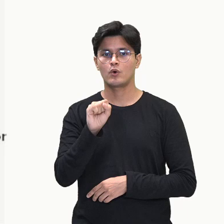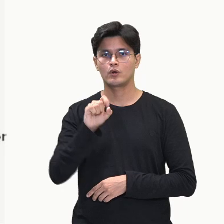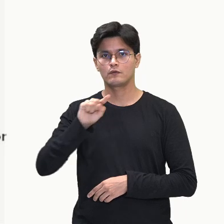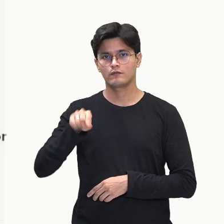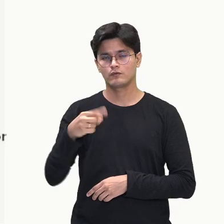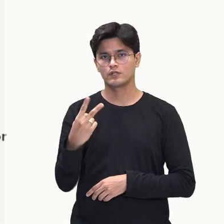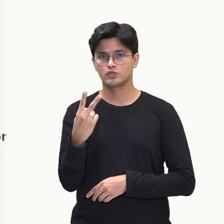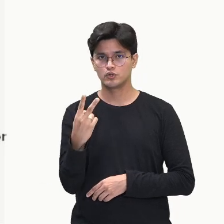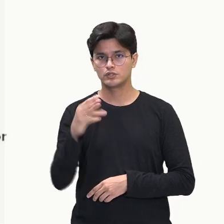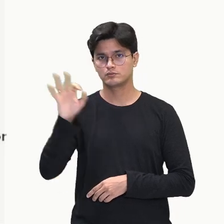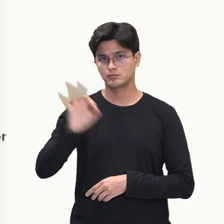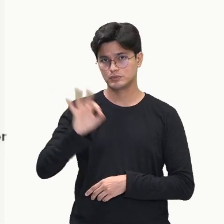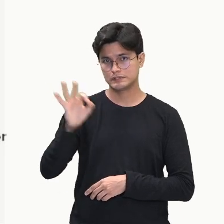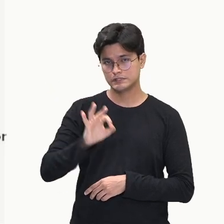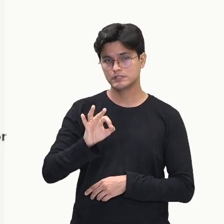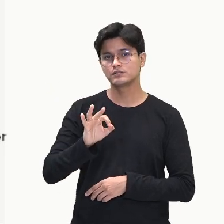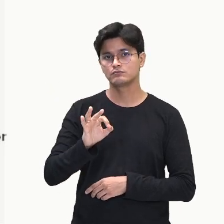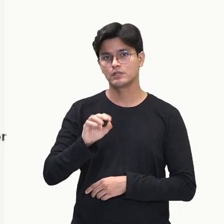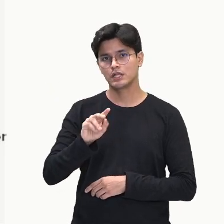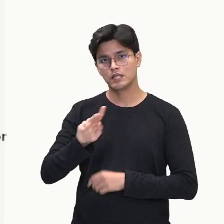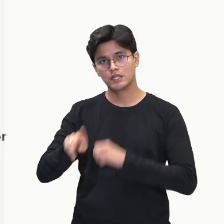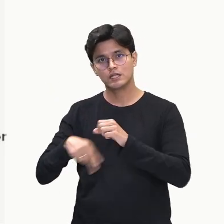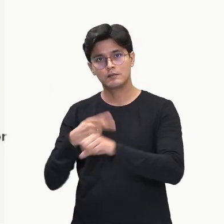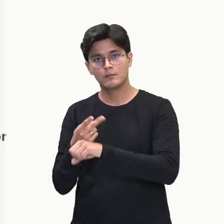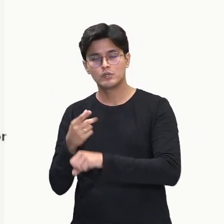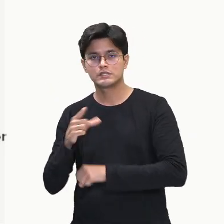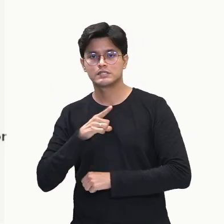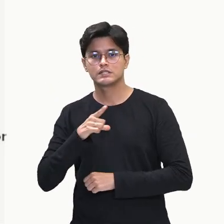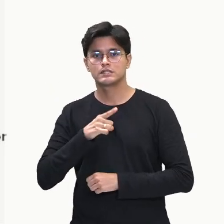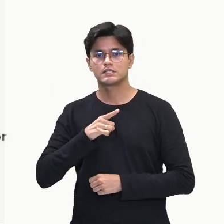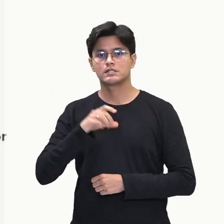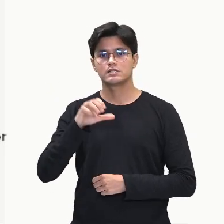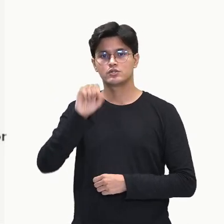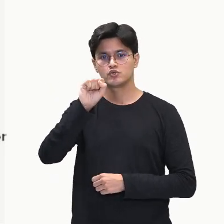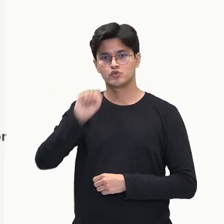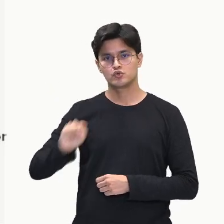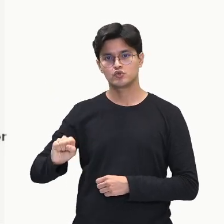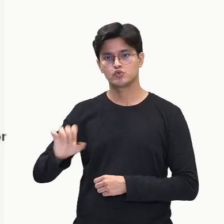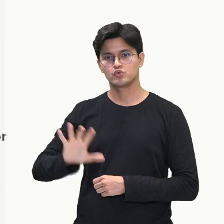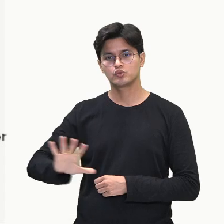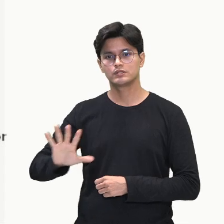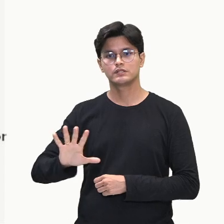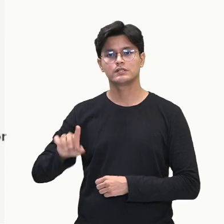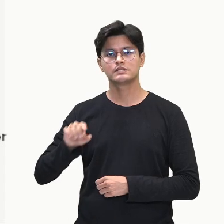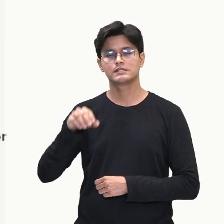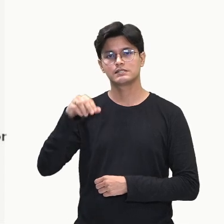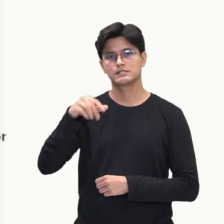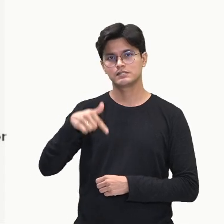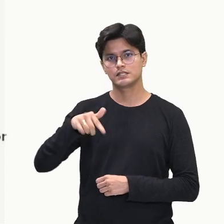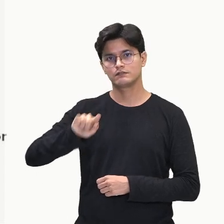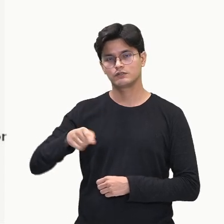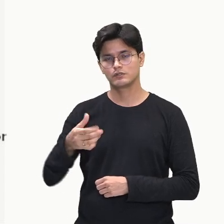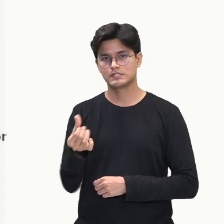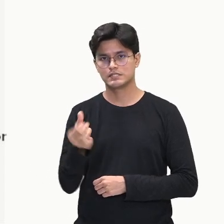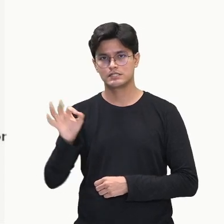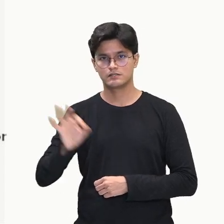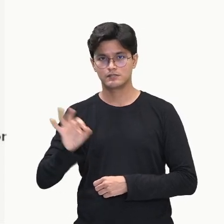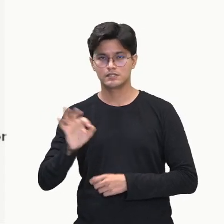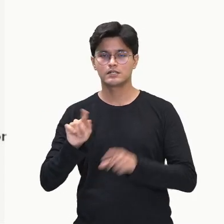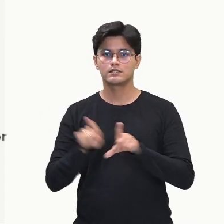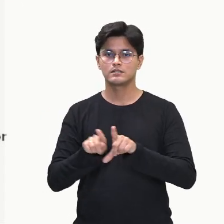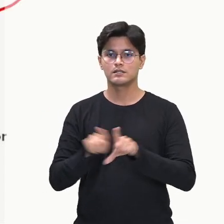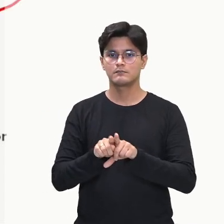8,2%, depois nós temos o sudeste, 7,6%, e o centro-oeste aqui,